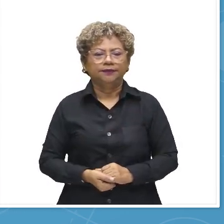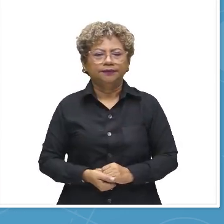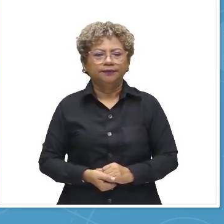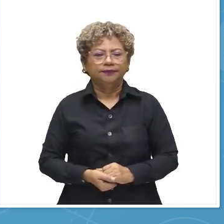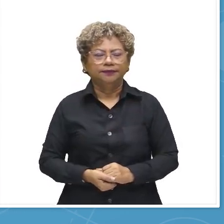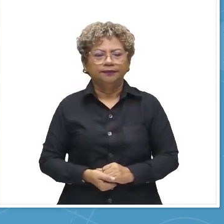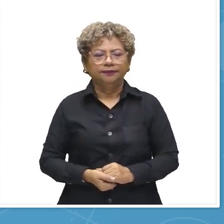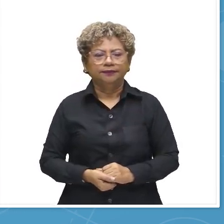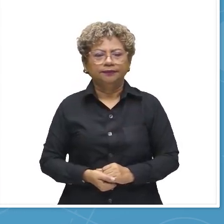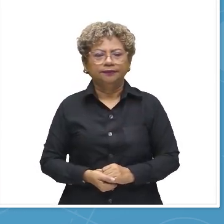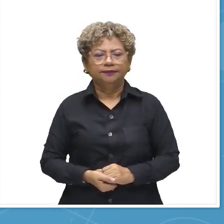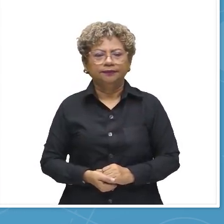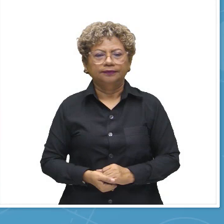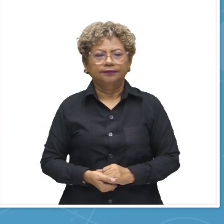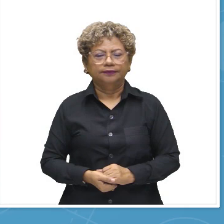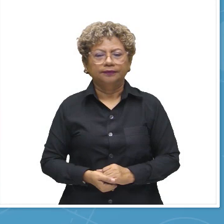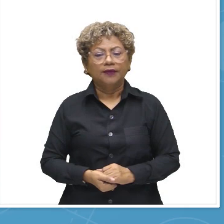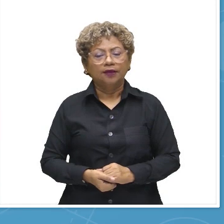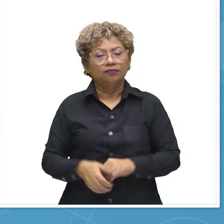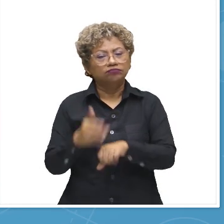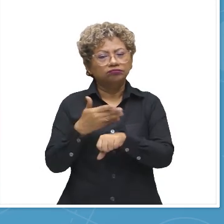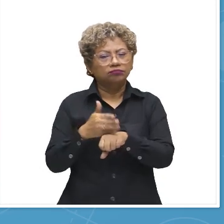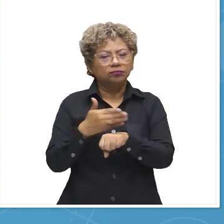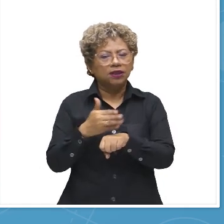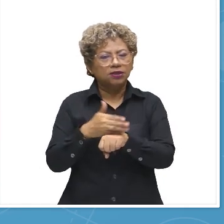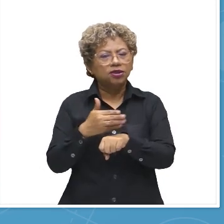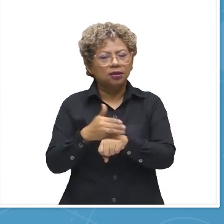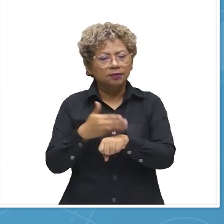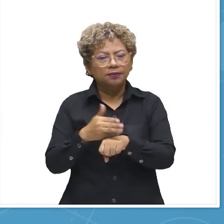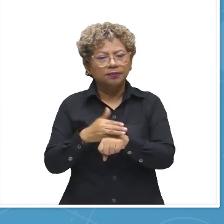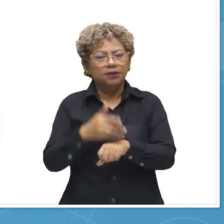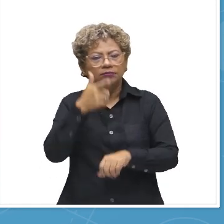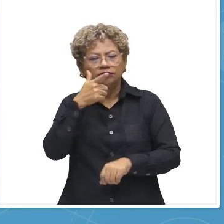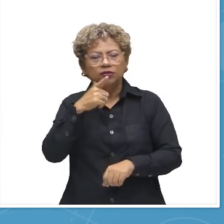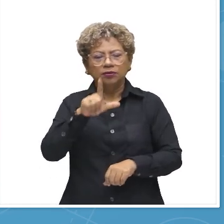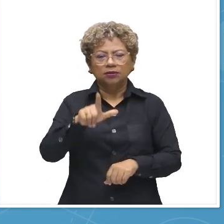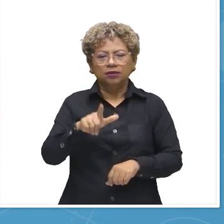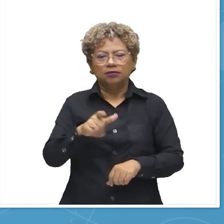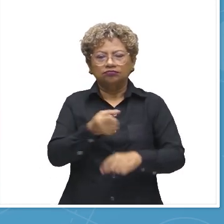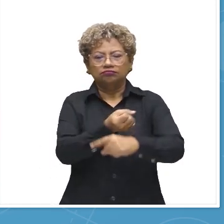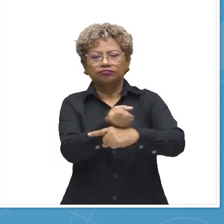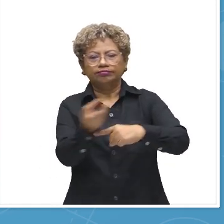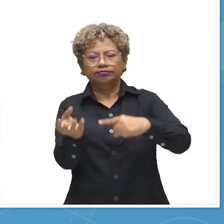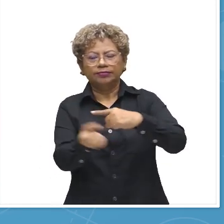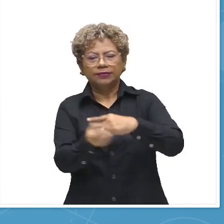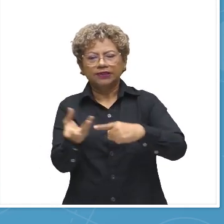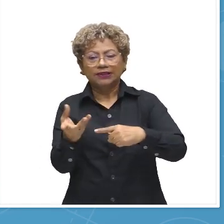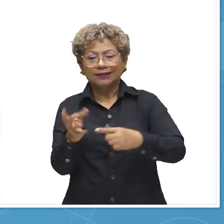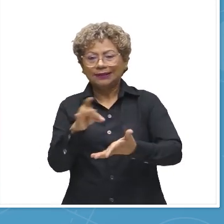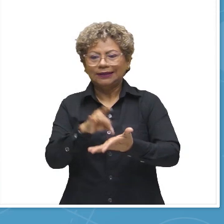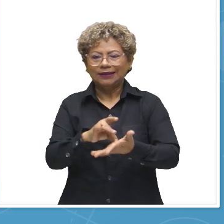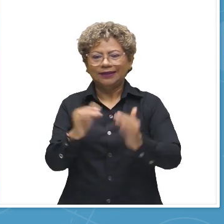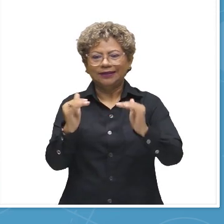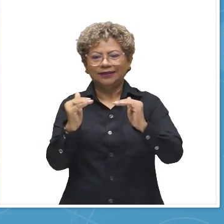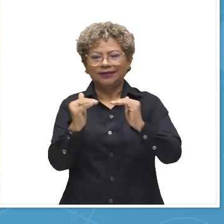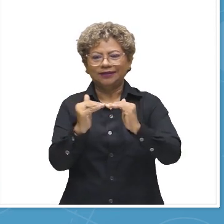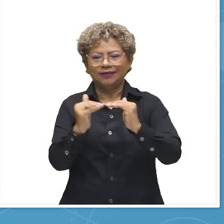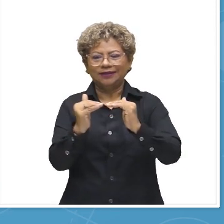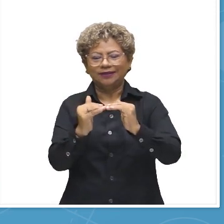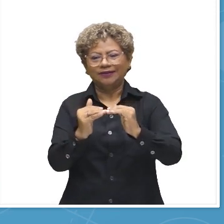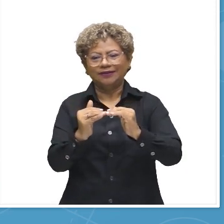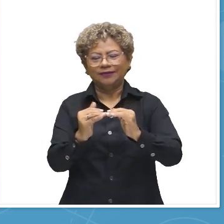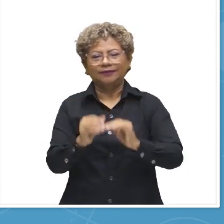Então, vamos fazer agora um exemplo prático aqui, para a gente ver se essas duas frações são equivalentes. E agora, professor?